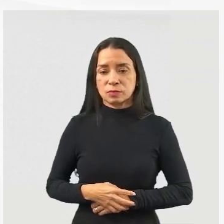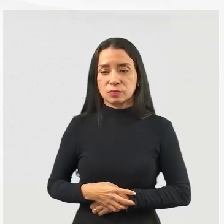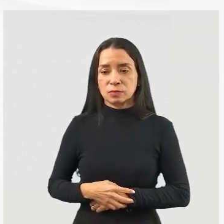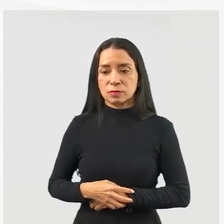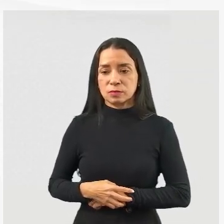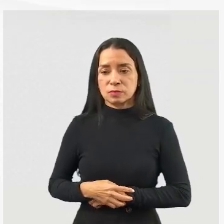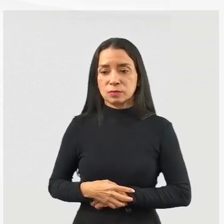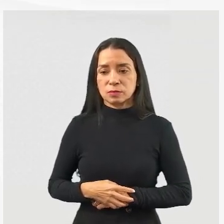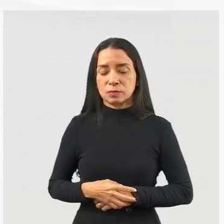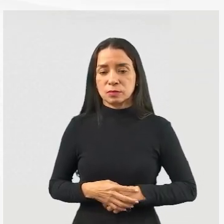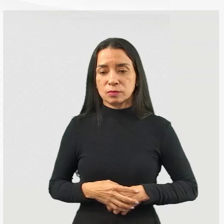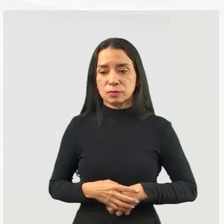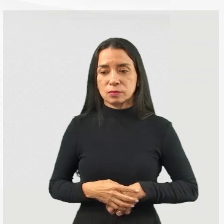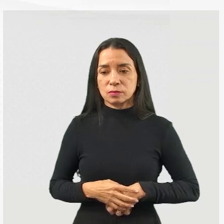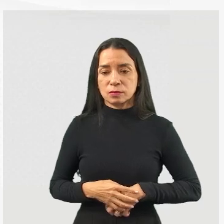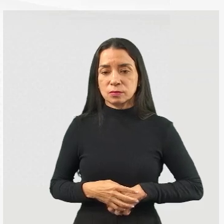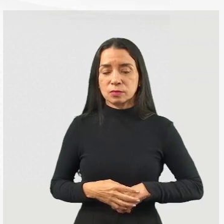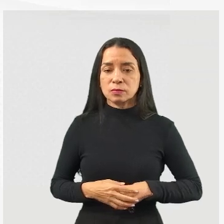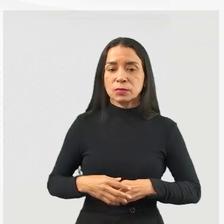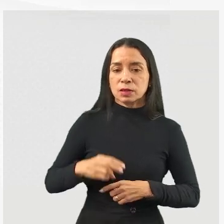0,5%. 0,5